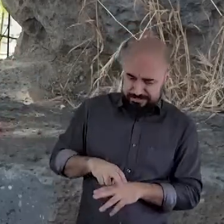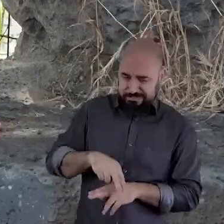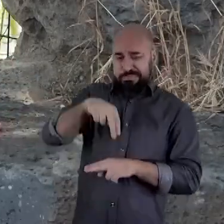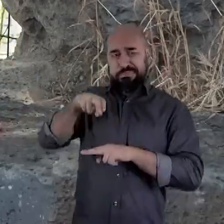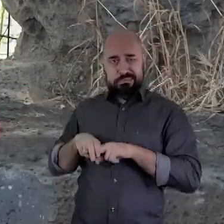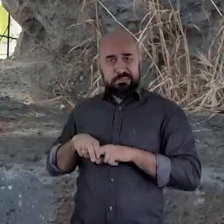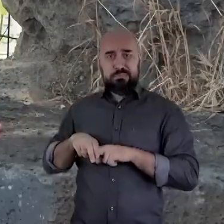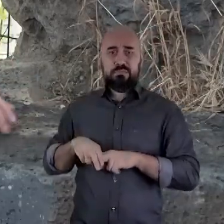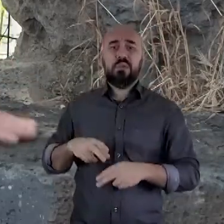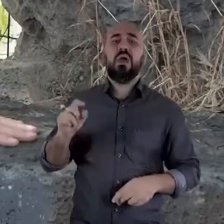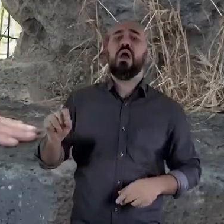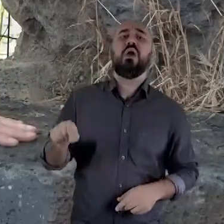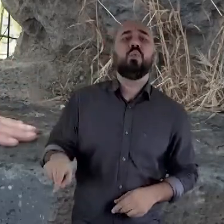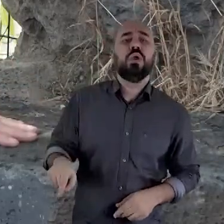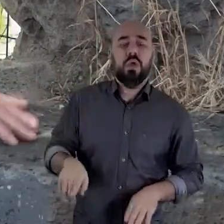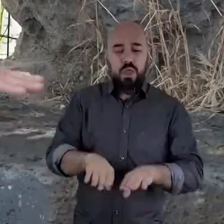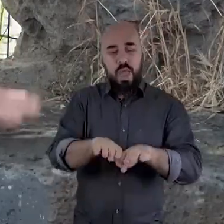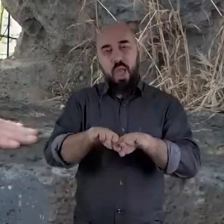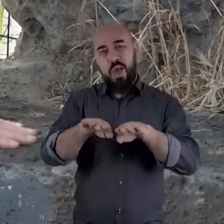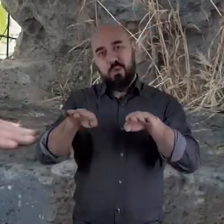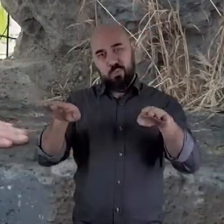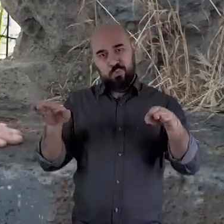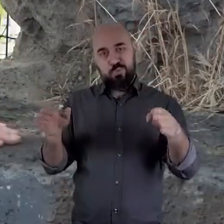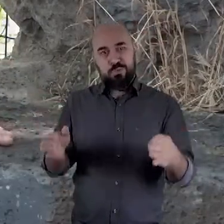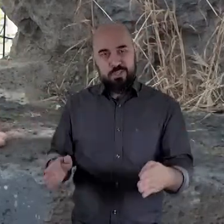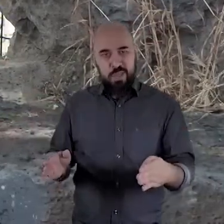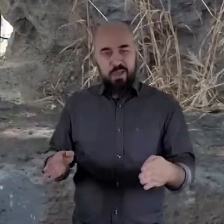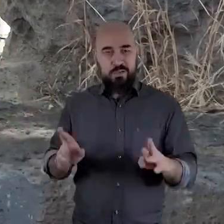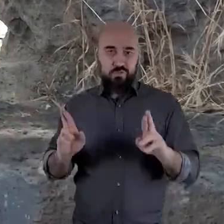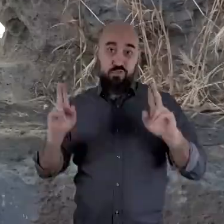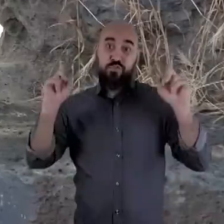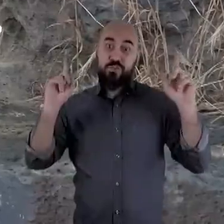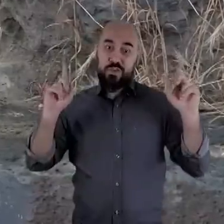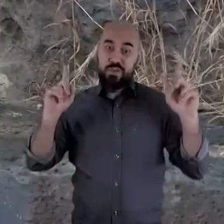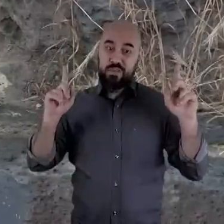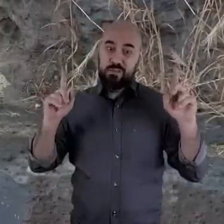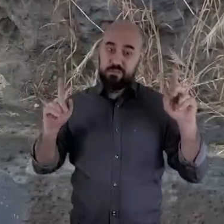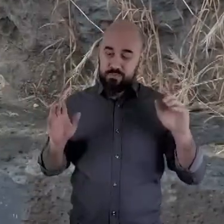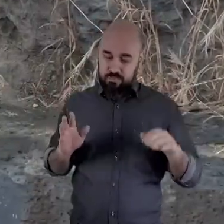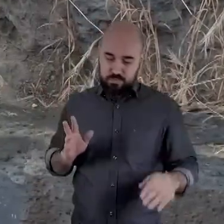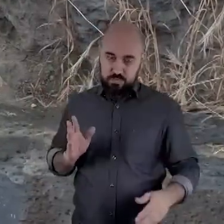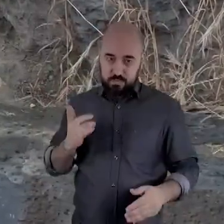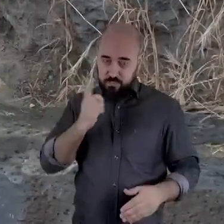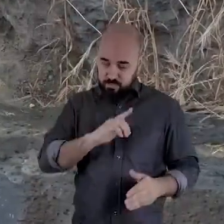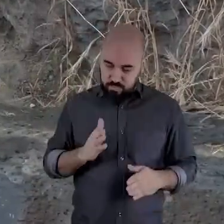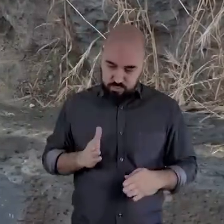tipo diferente de altar. É um altar que temos acesso direto a ele.